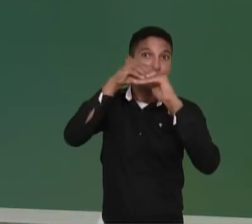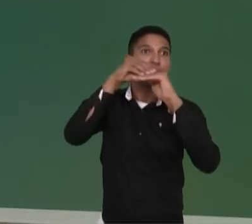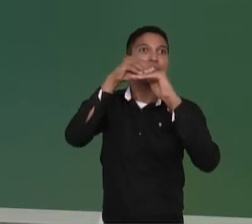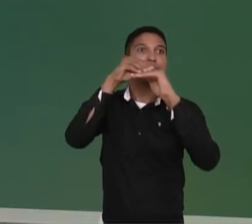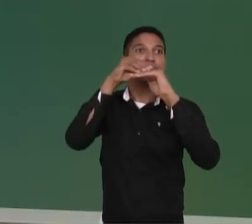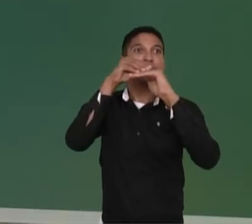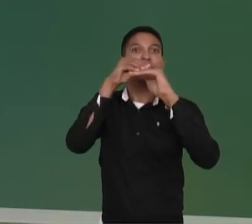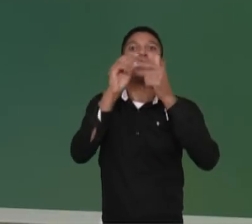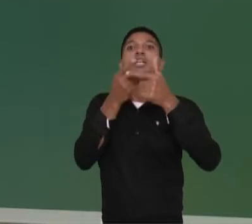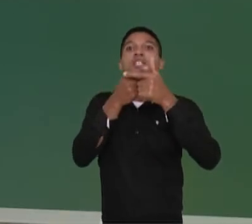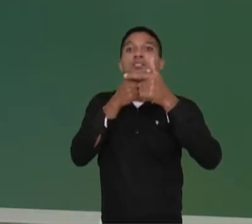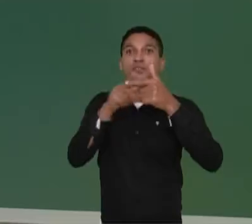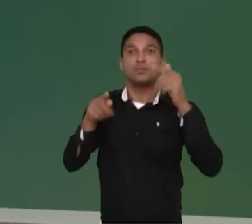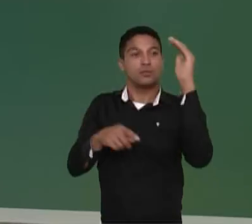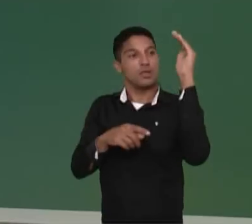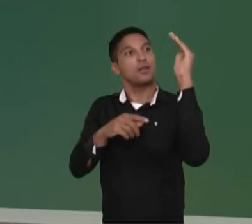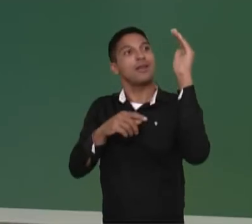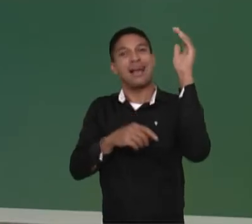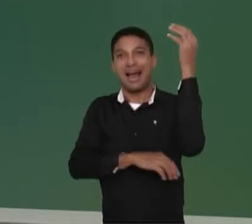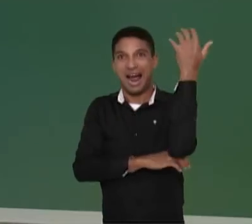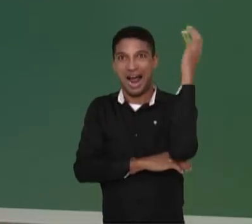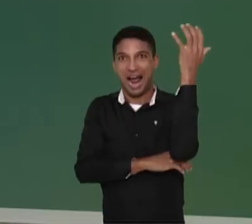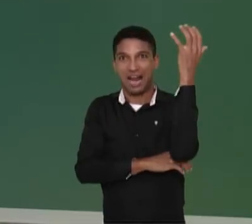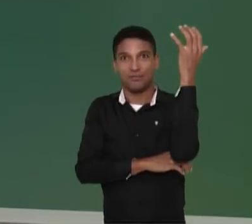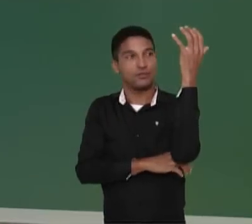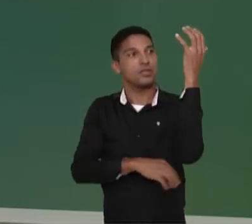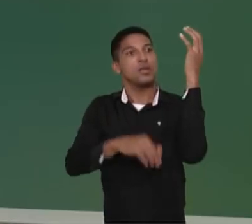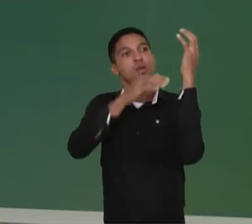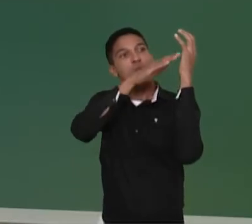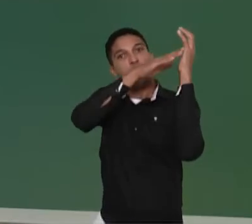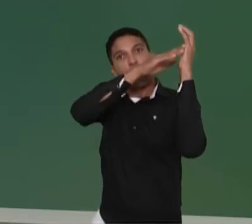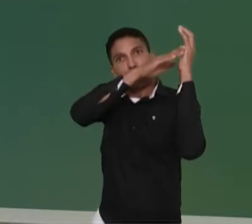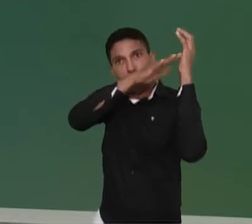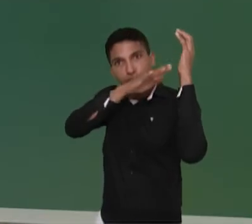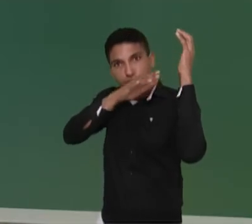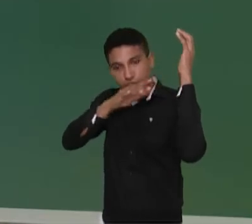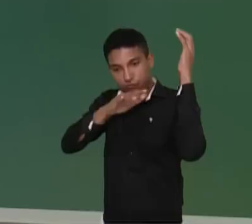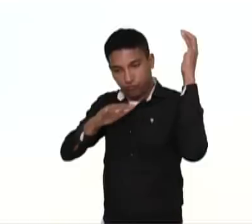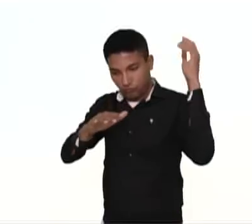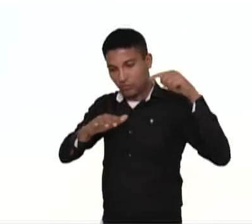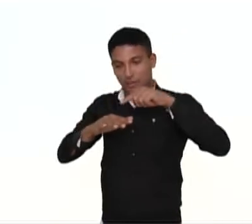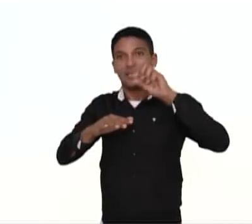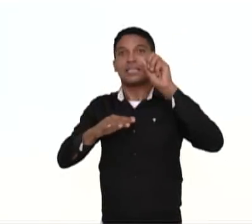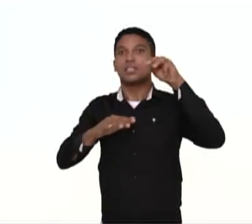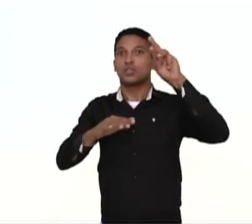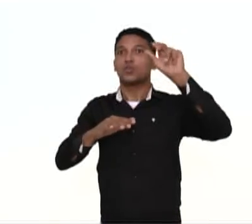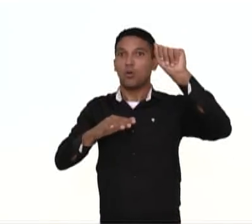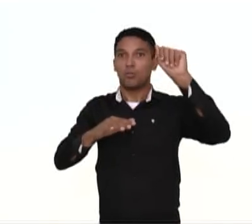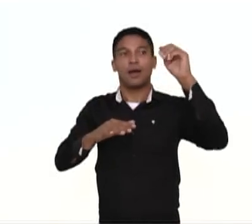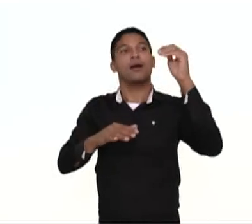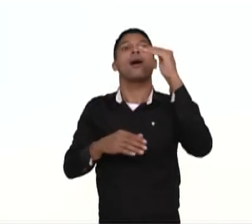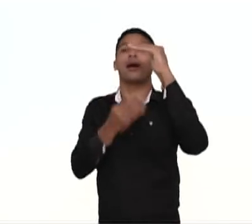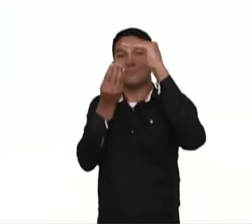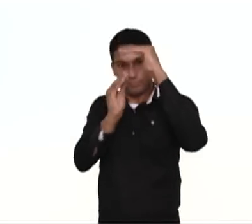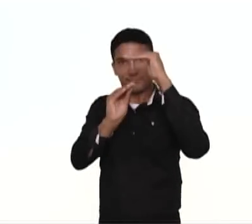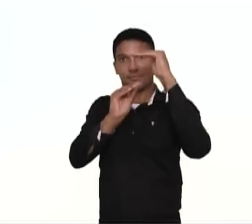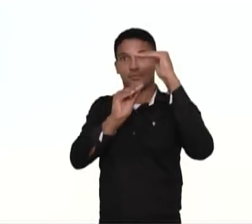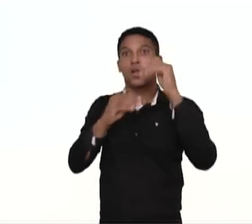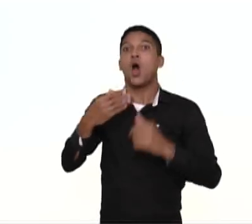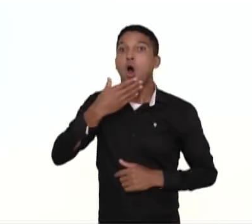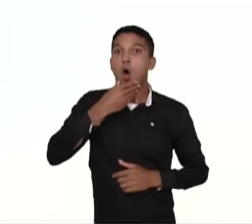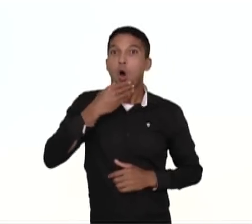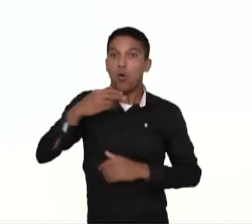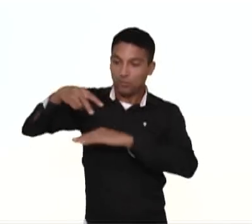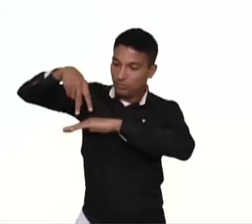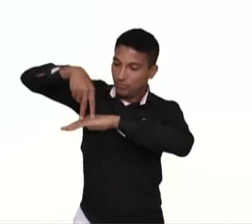Árvore dividido por sombra da árvore. Homem dividido pela sombra do homem. E aí, só trabalhar com as medidas. Lembrando que todas elas estão